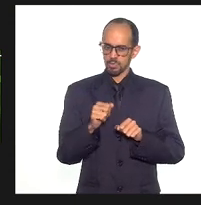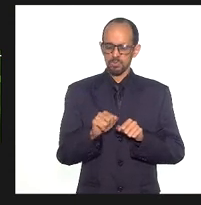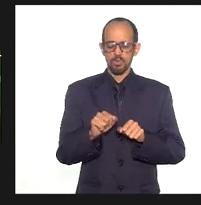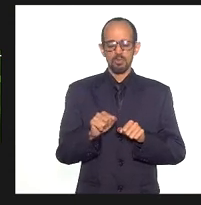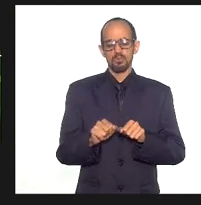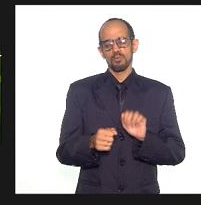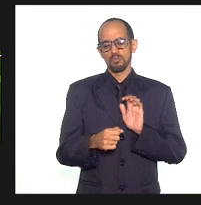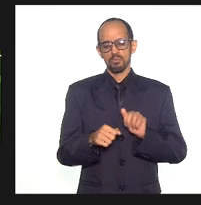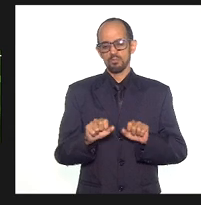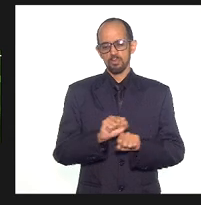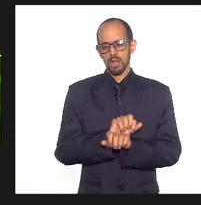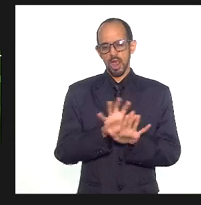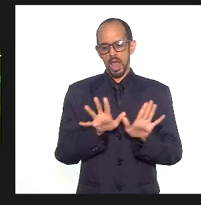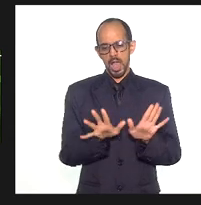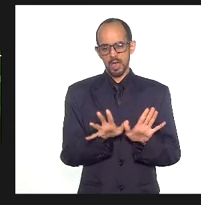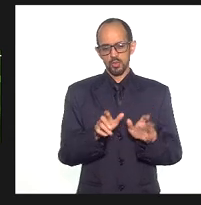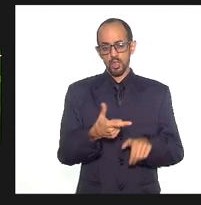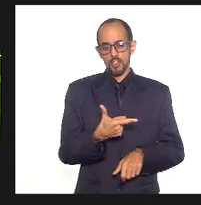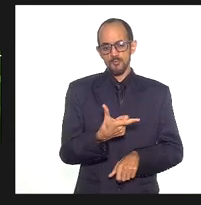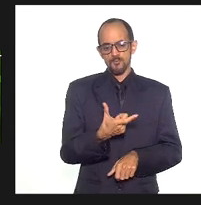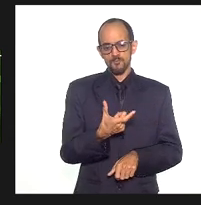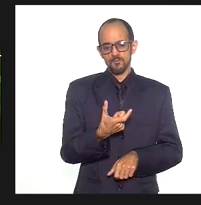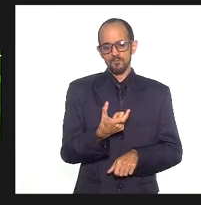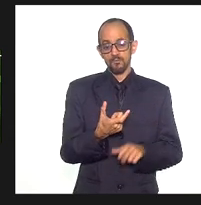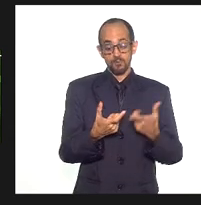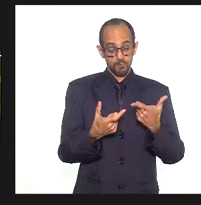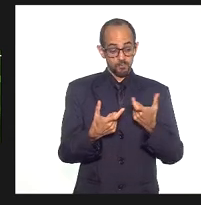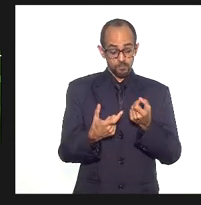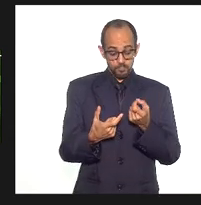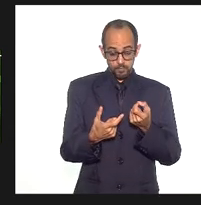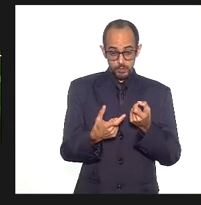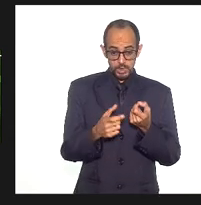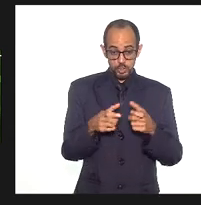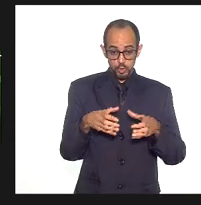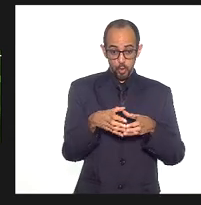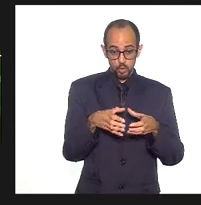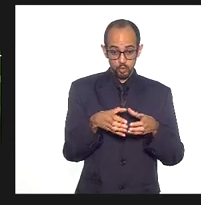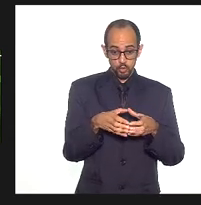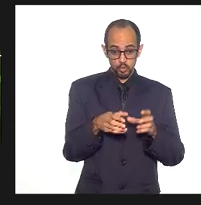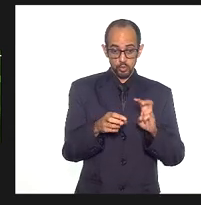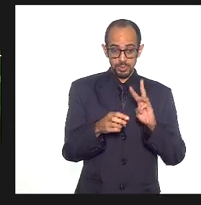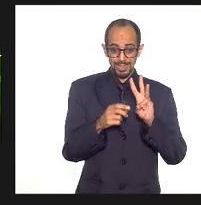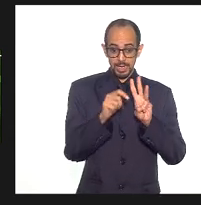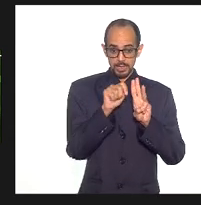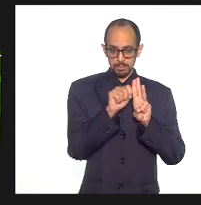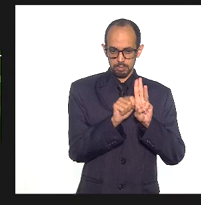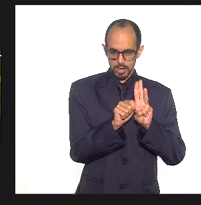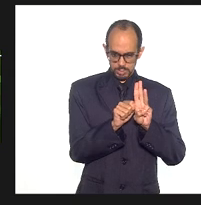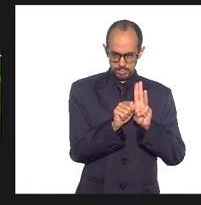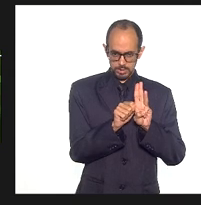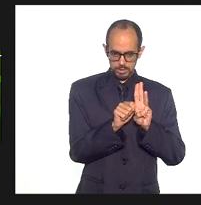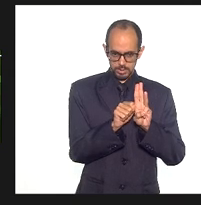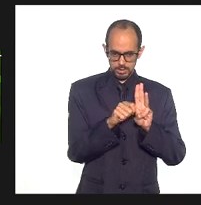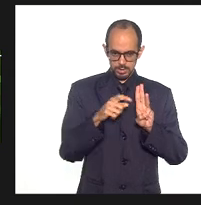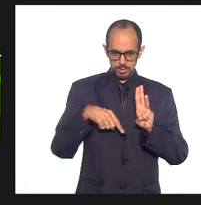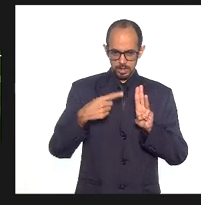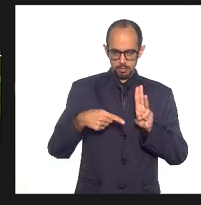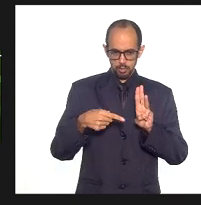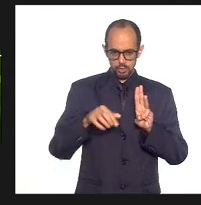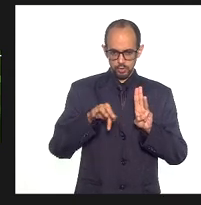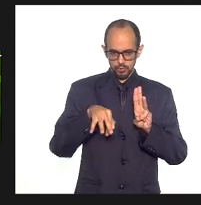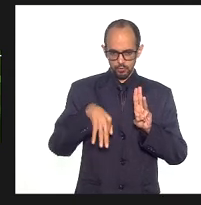Excel, 20 trimestres escalonados dessa forma, associados a gastos, e já teremos, após o fechamento